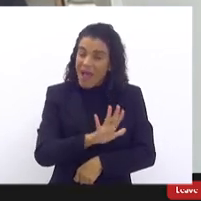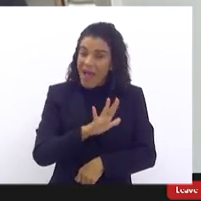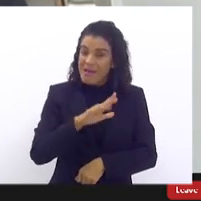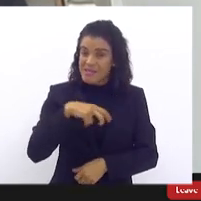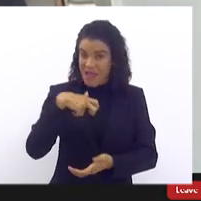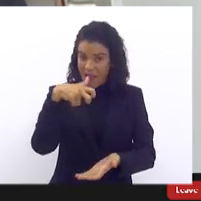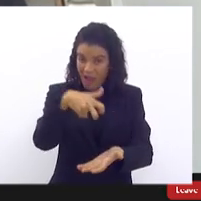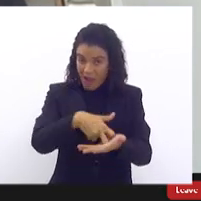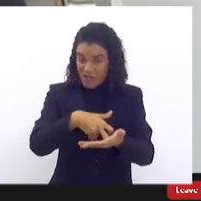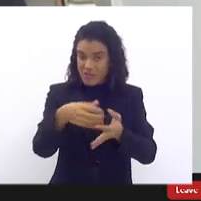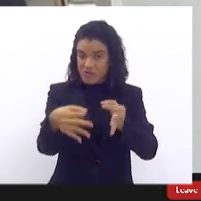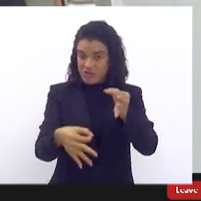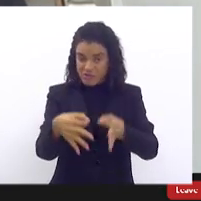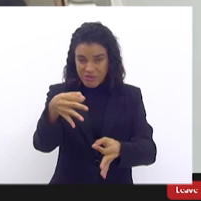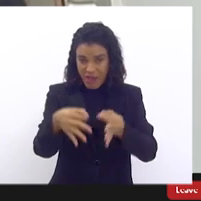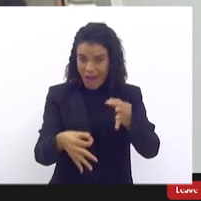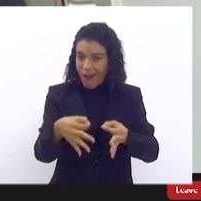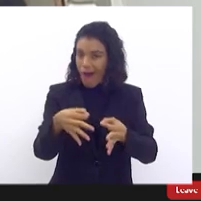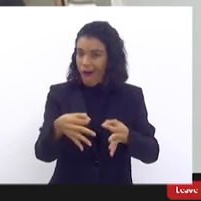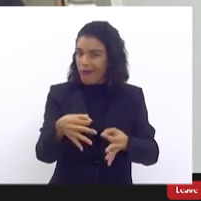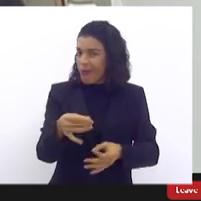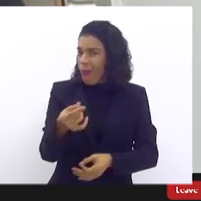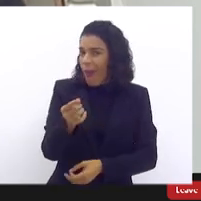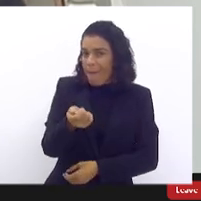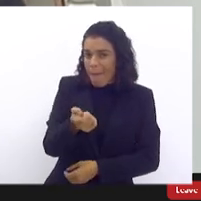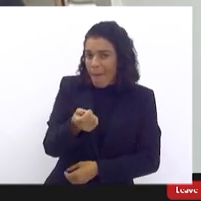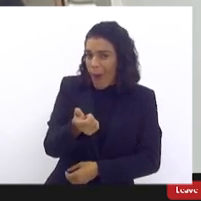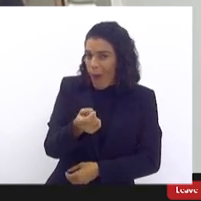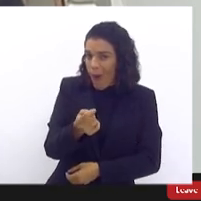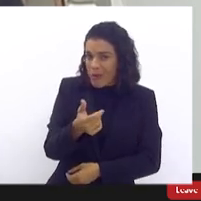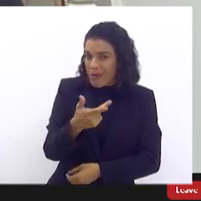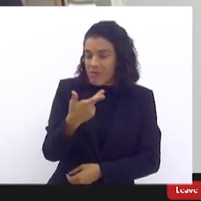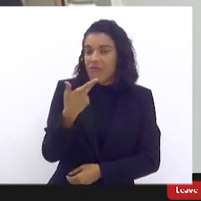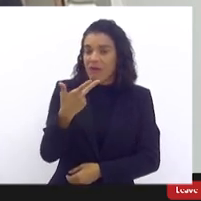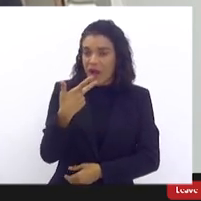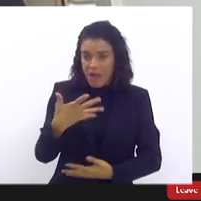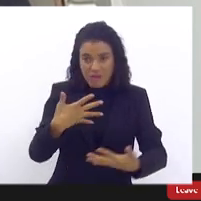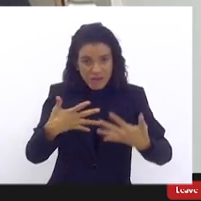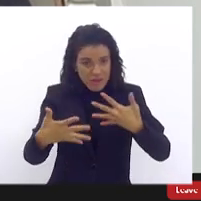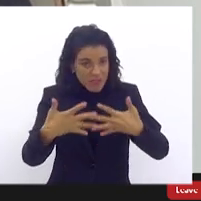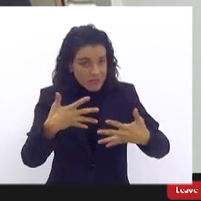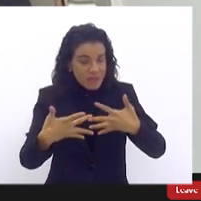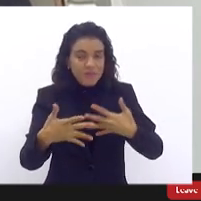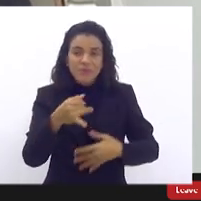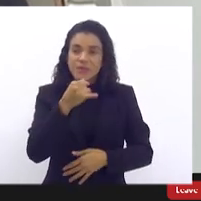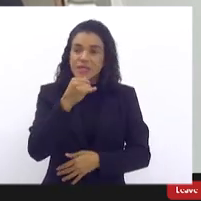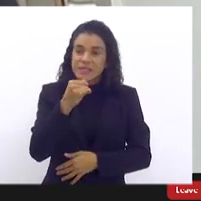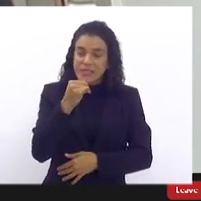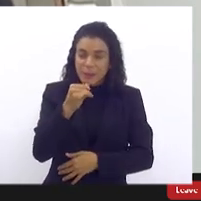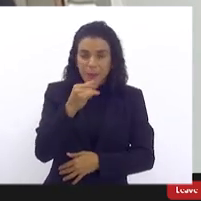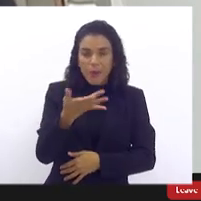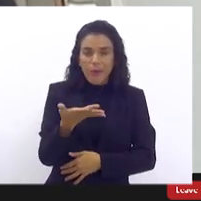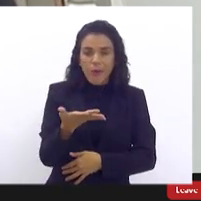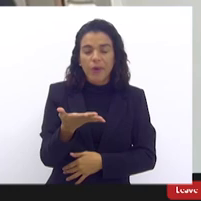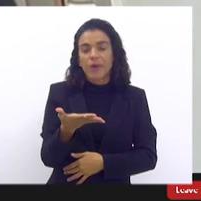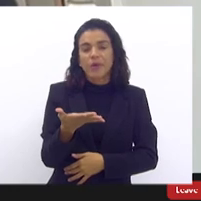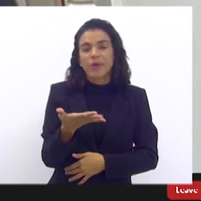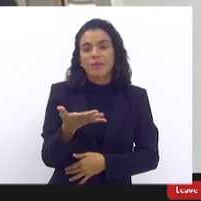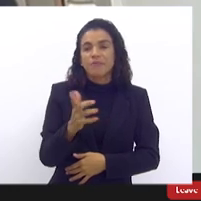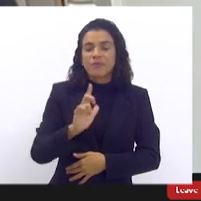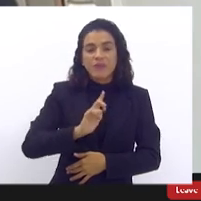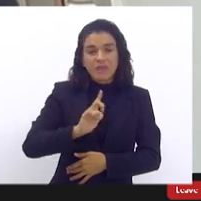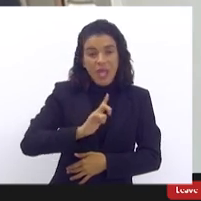baixo quando esses casos chegam na justiça. Aqui a gente já está falando de muitas peneiras, né? A gente está falando de um caso realmente chegando ali